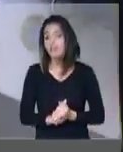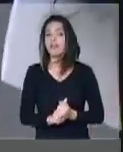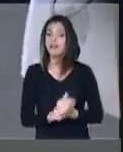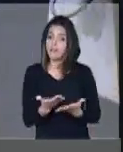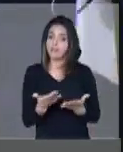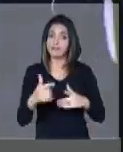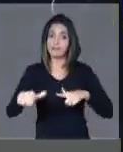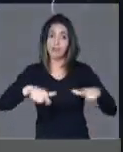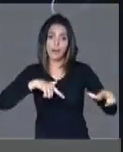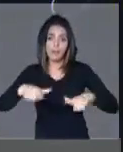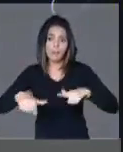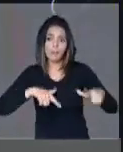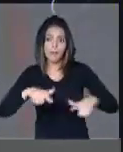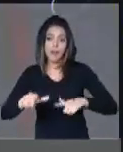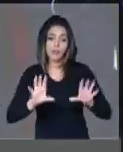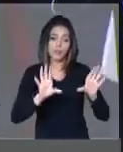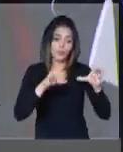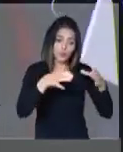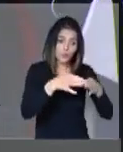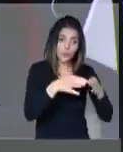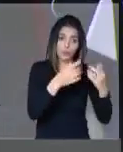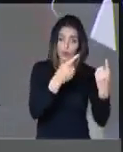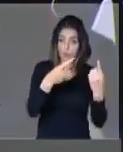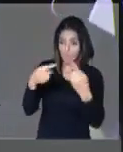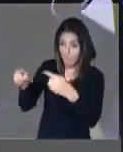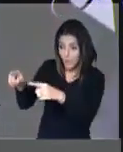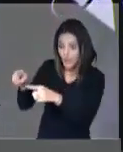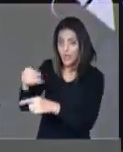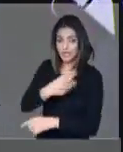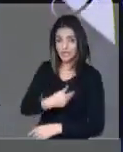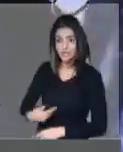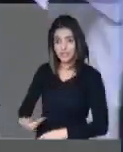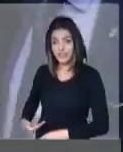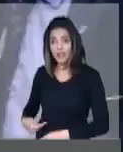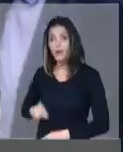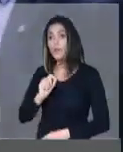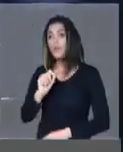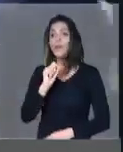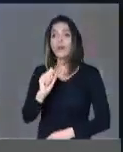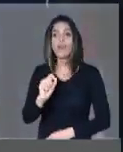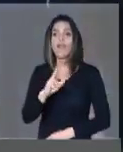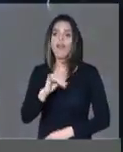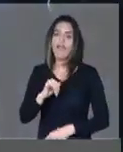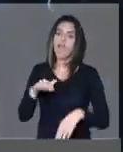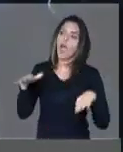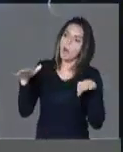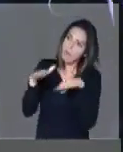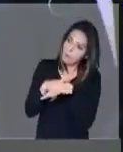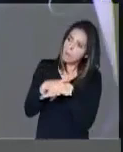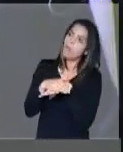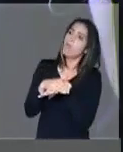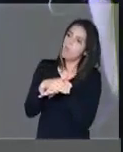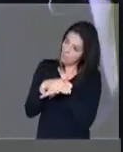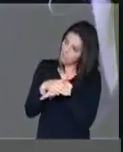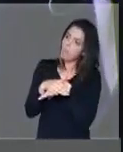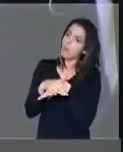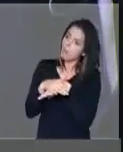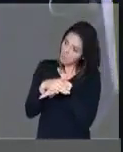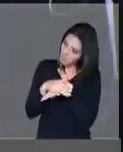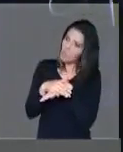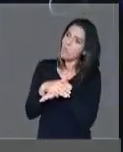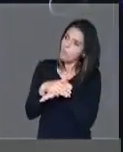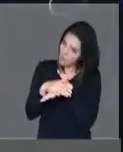os trabalhos da oposição venham a estar sendo subordinados à lógica de um